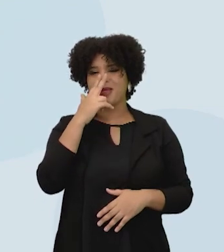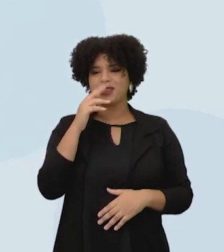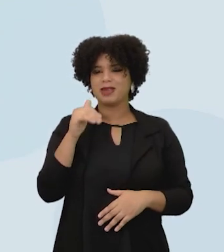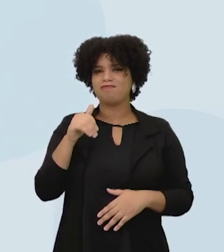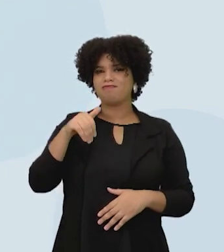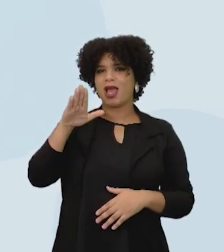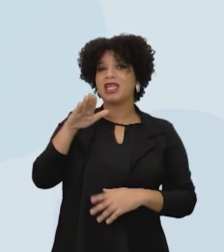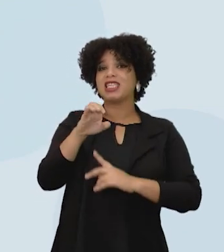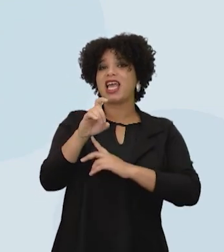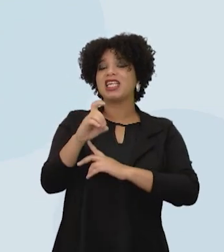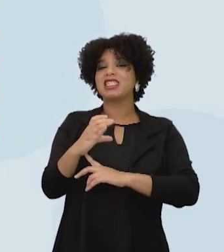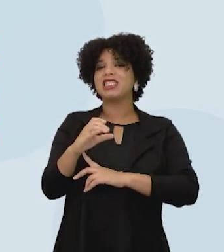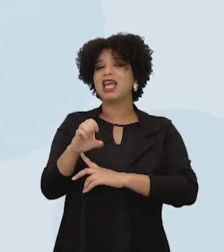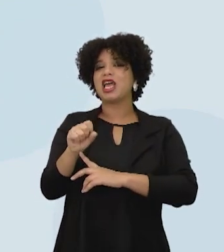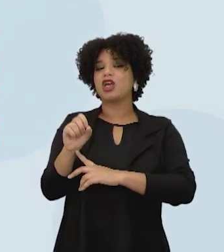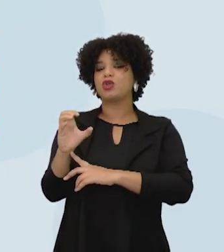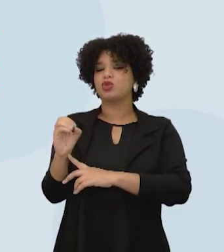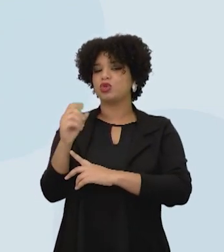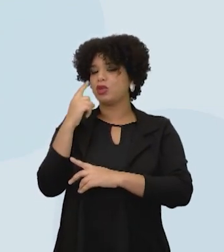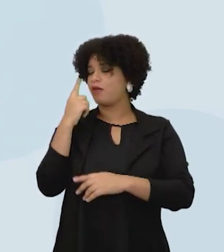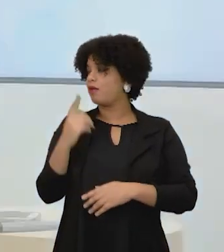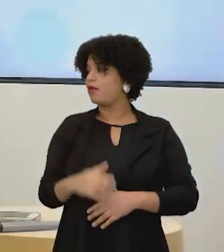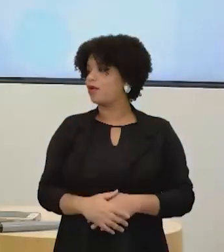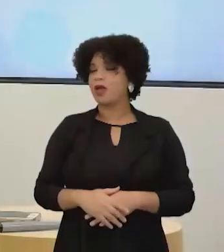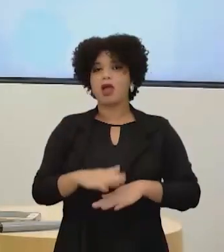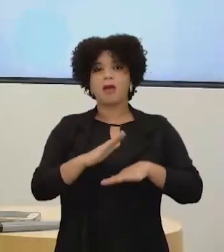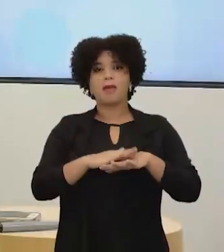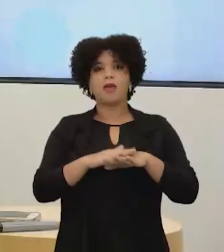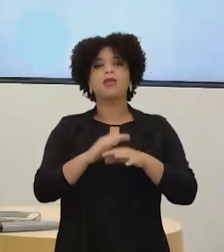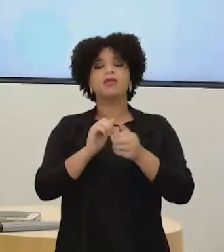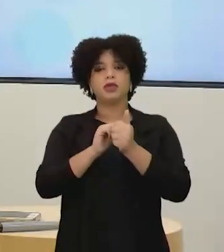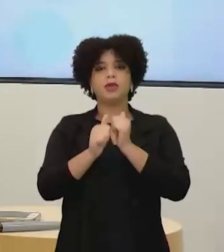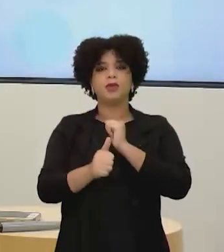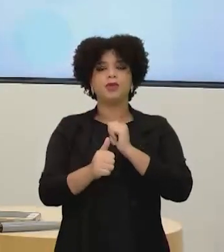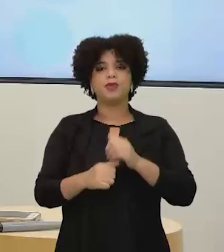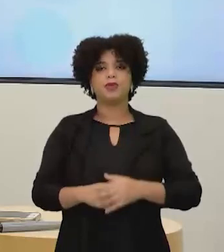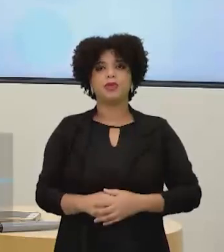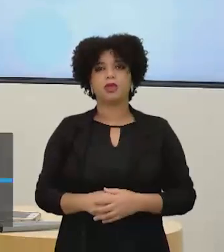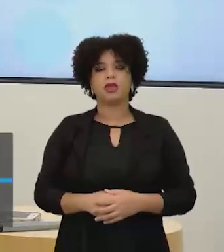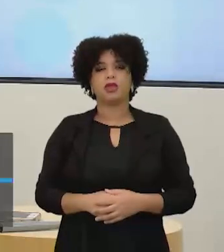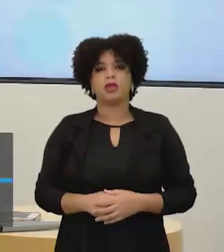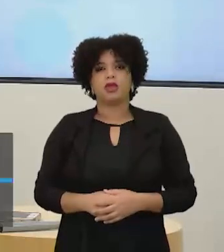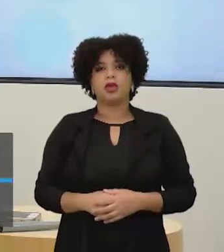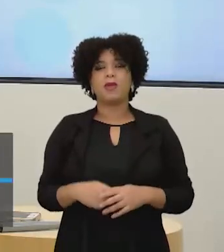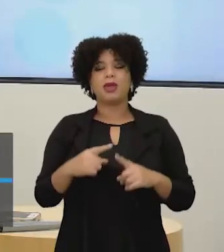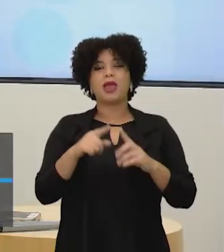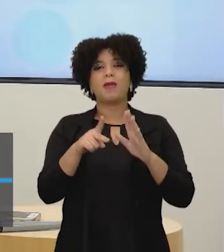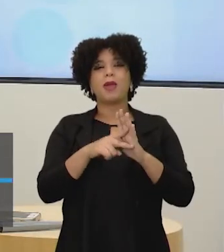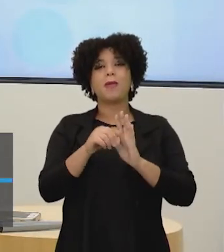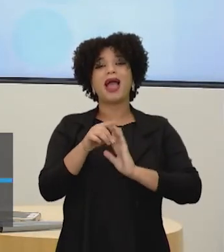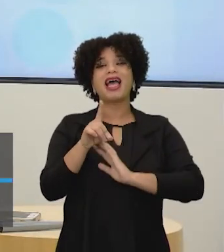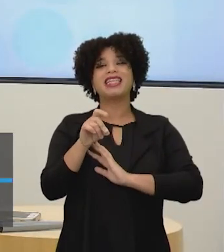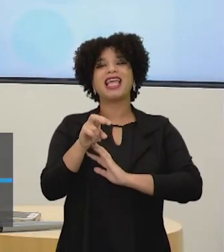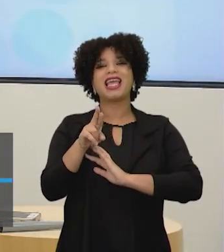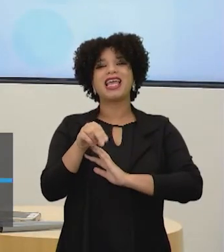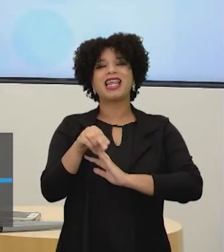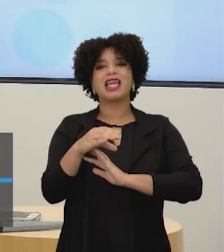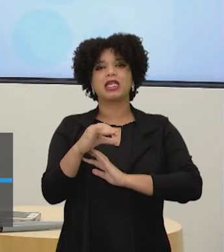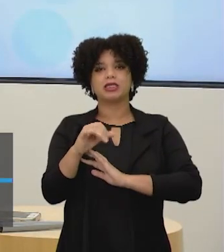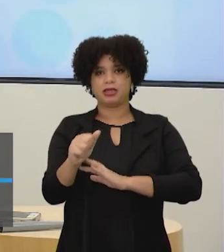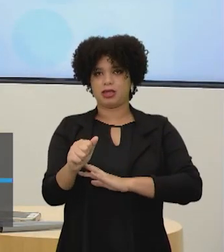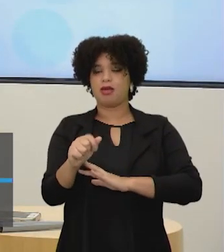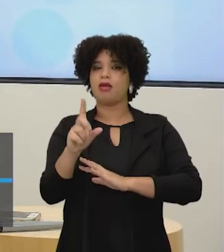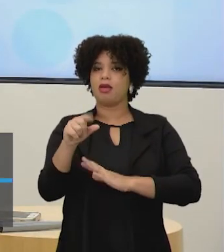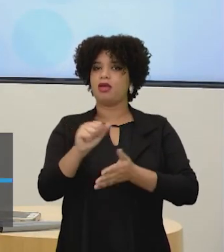expectativas. E a prática esportiva completa o sentido da palavra aderência, complemento nominal aí da palavra aderência. Muito legal. Lição de casa